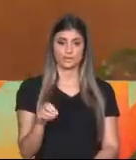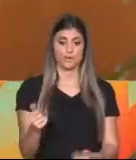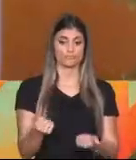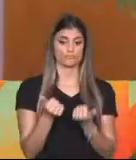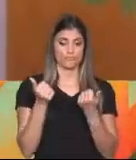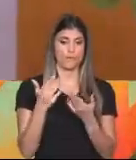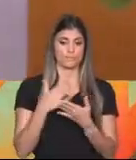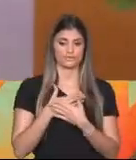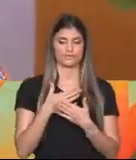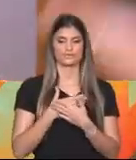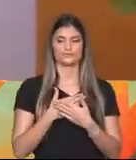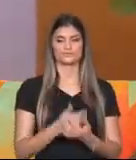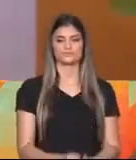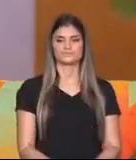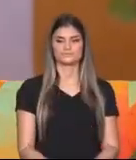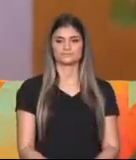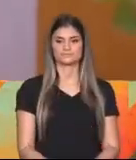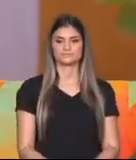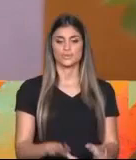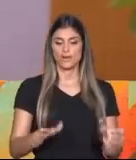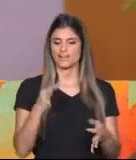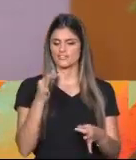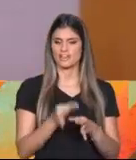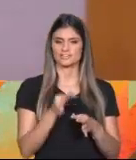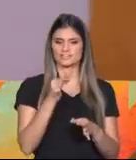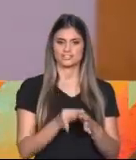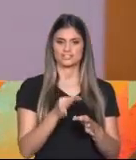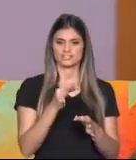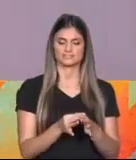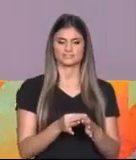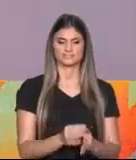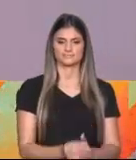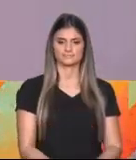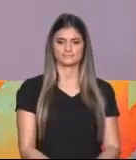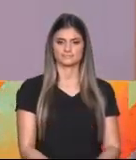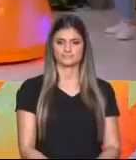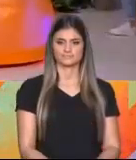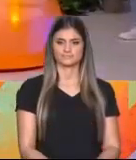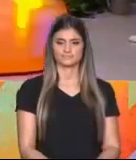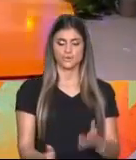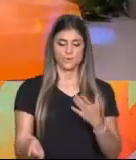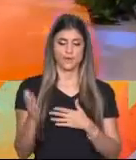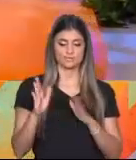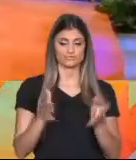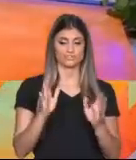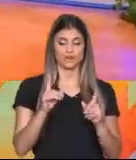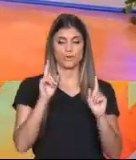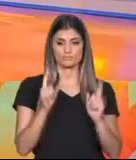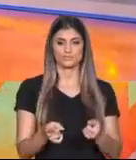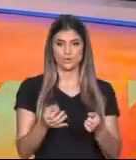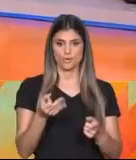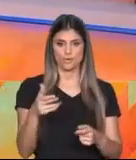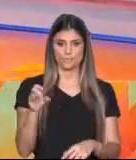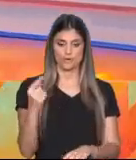parceiro, em qualquer farra faz falta. O baile já começou, o Paulo